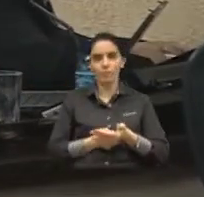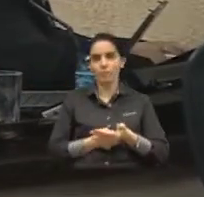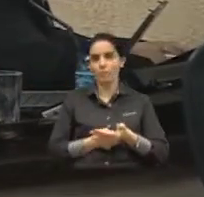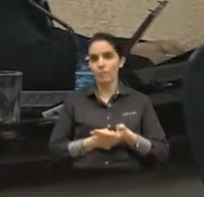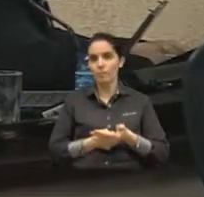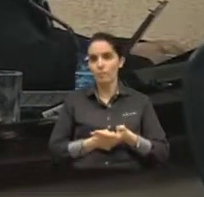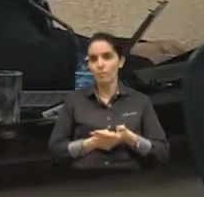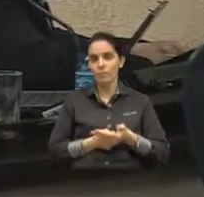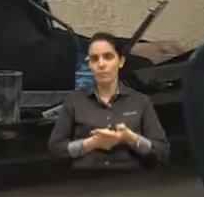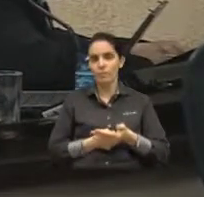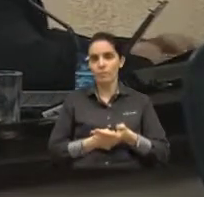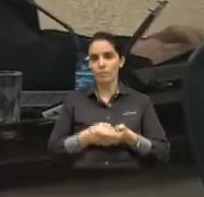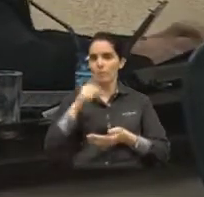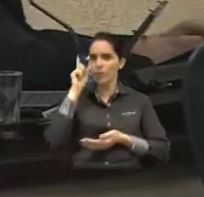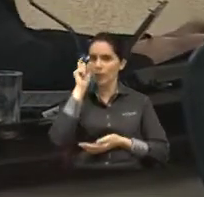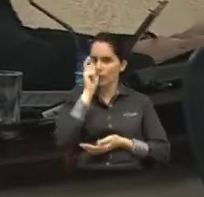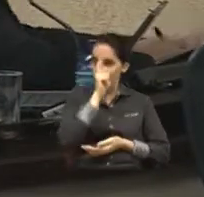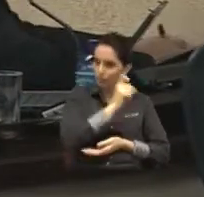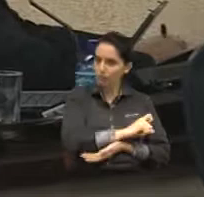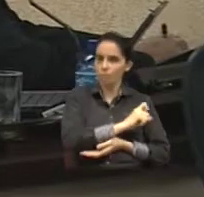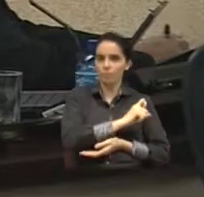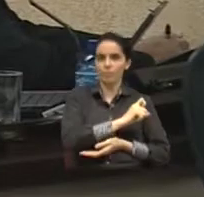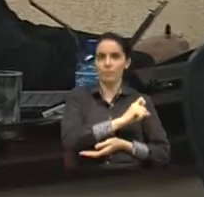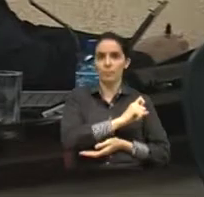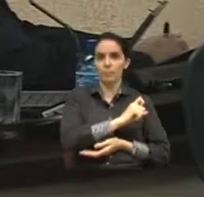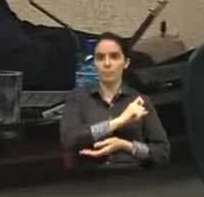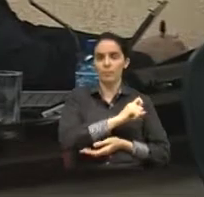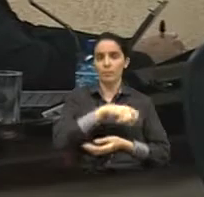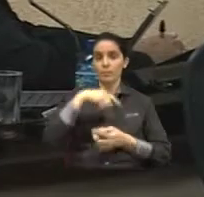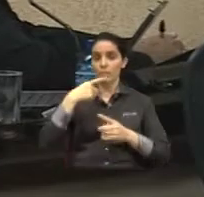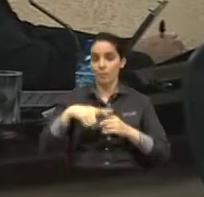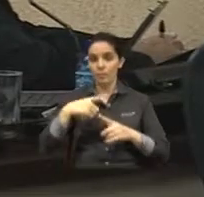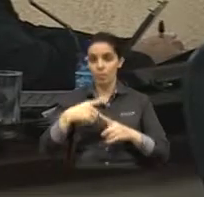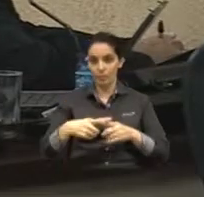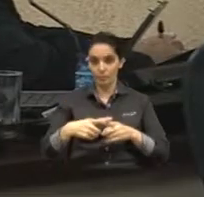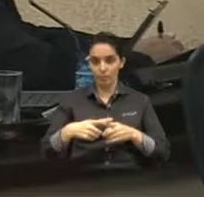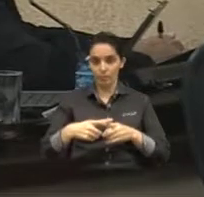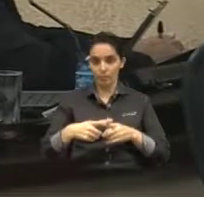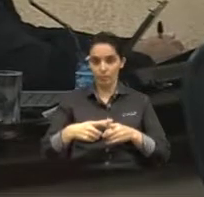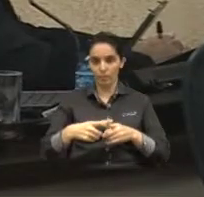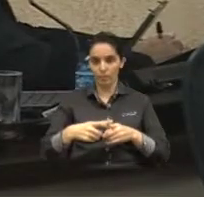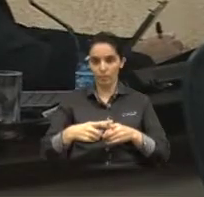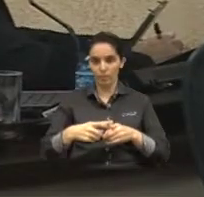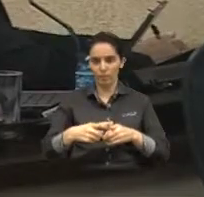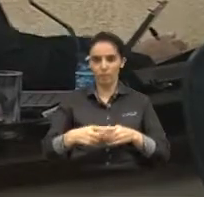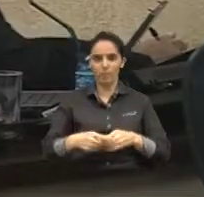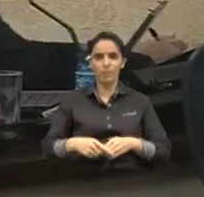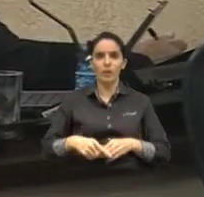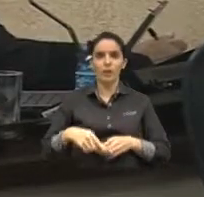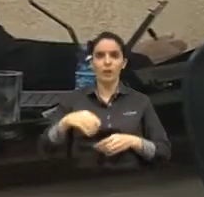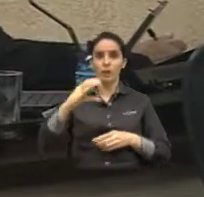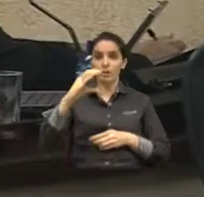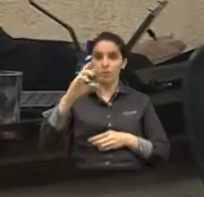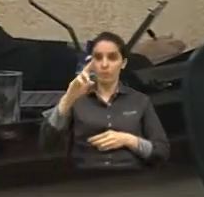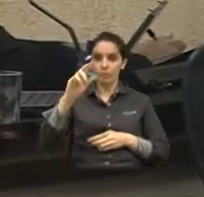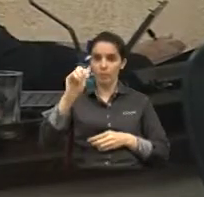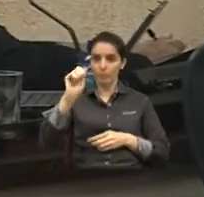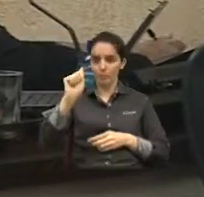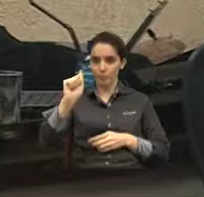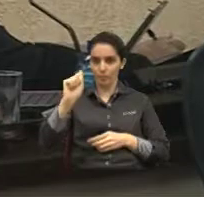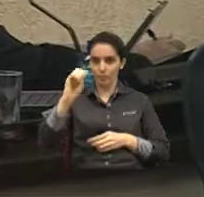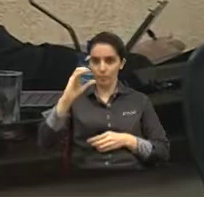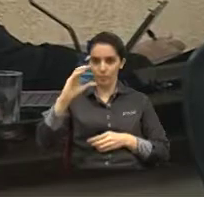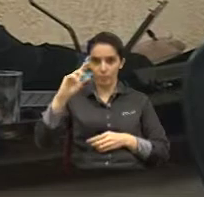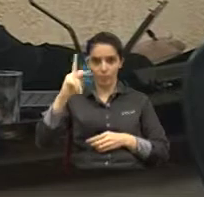vã, porque na luta contra a dependência do crack, você leva